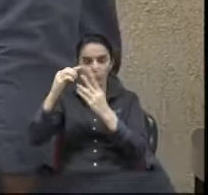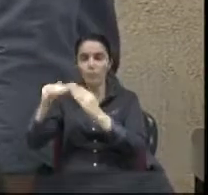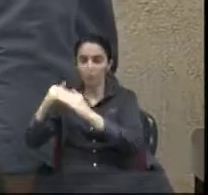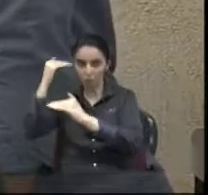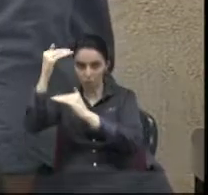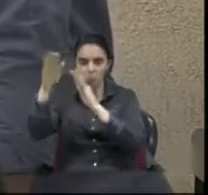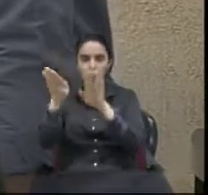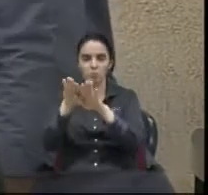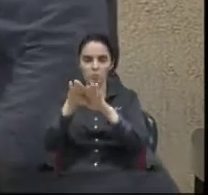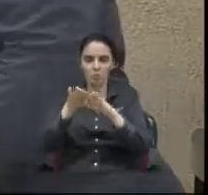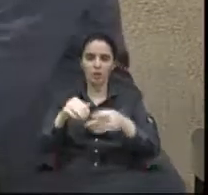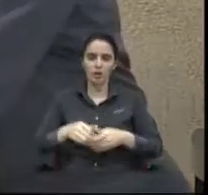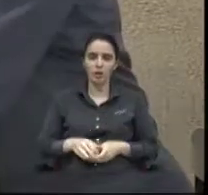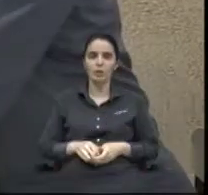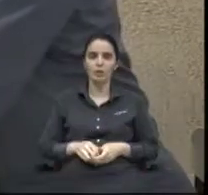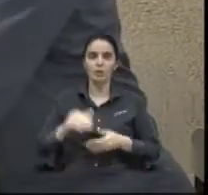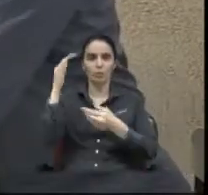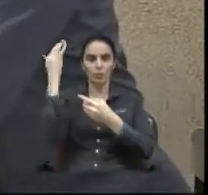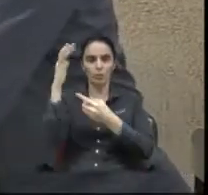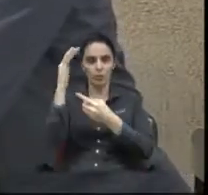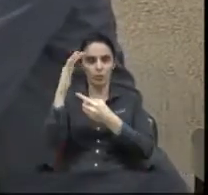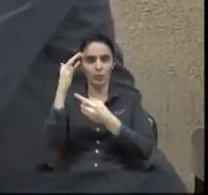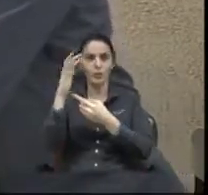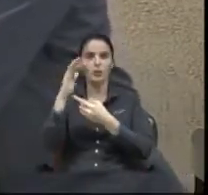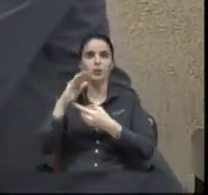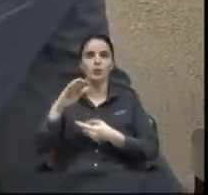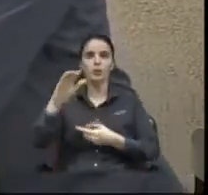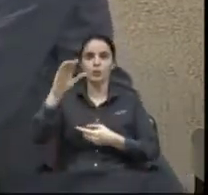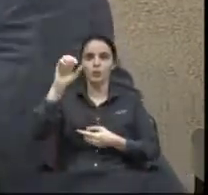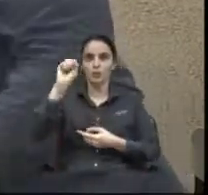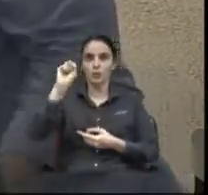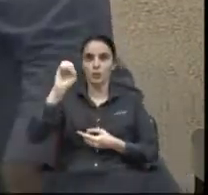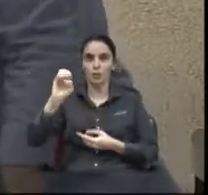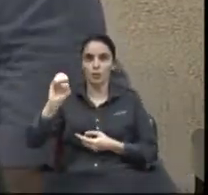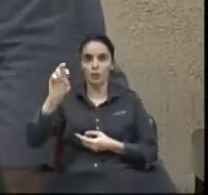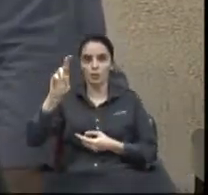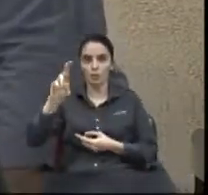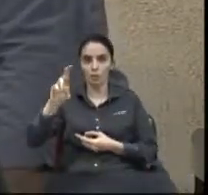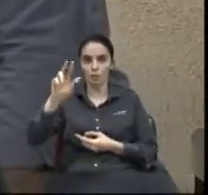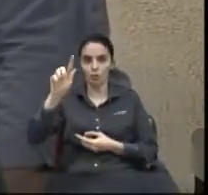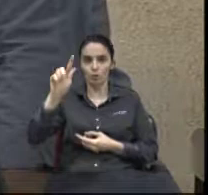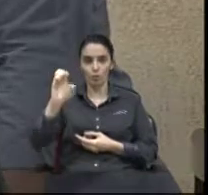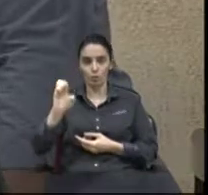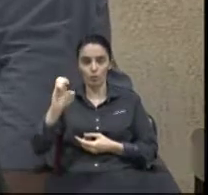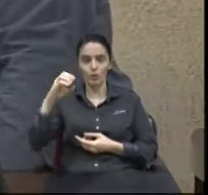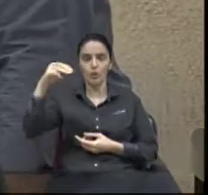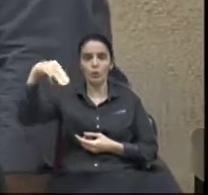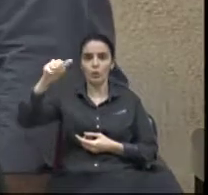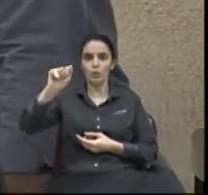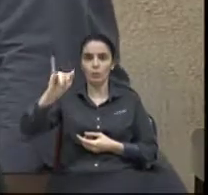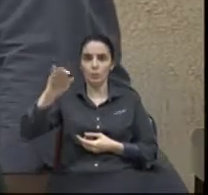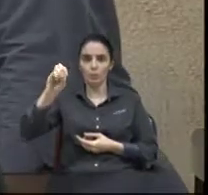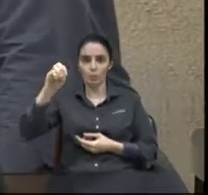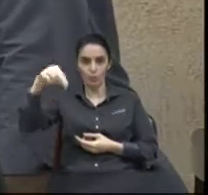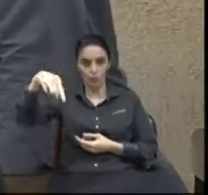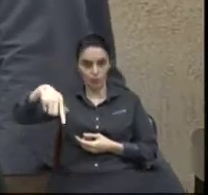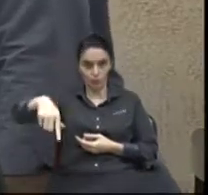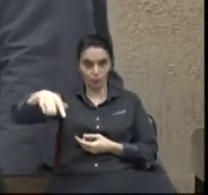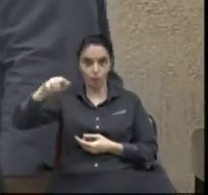o parabenizar também tenente-coronel sóis tenente maior está à frente desse